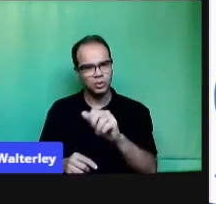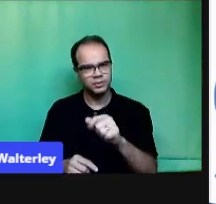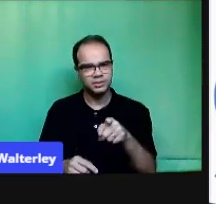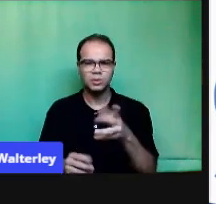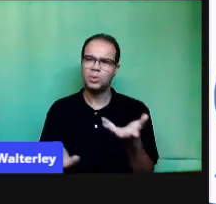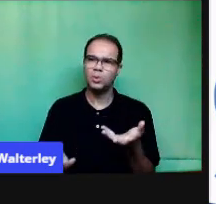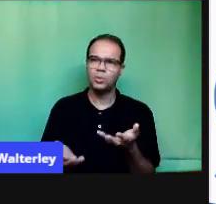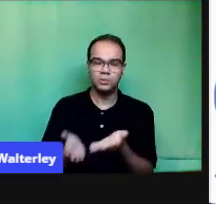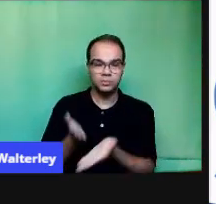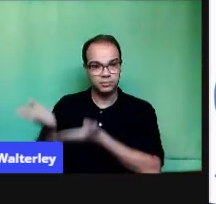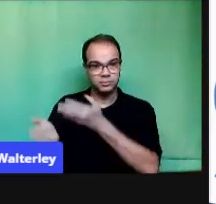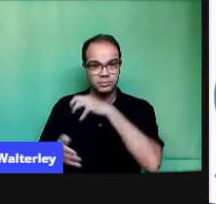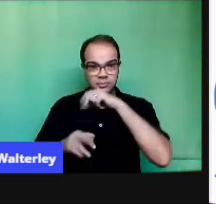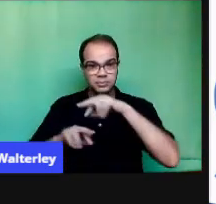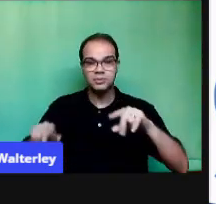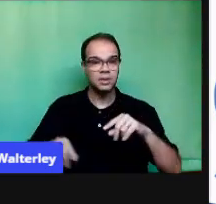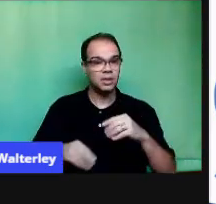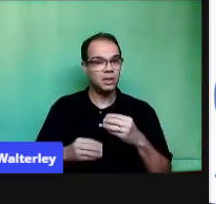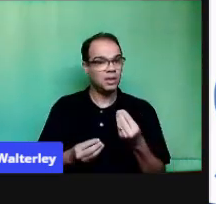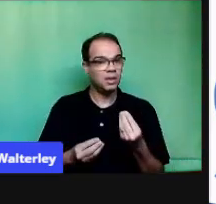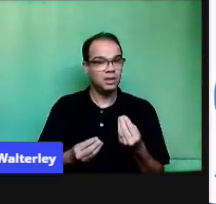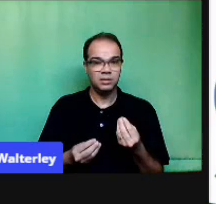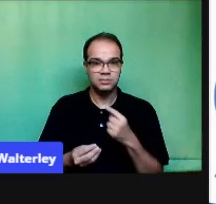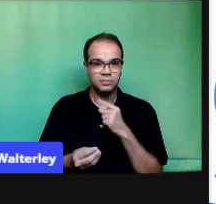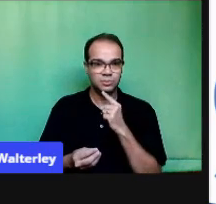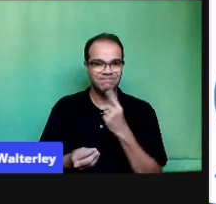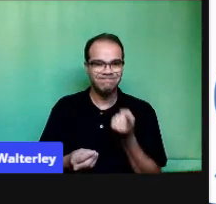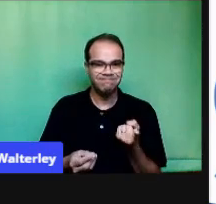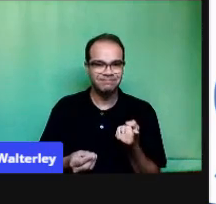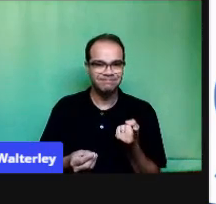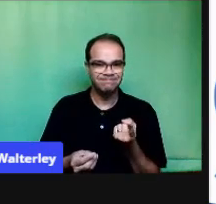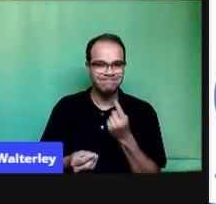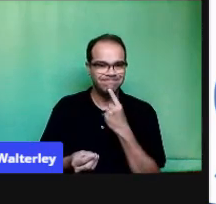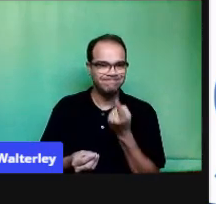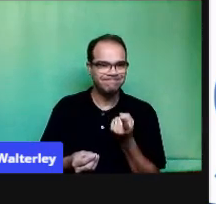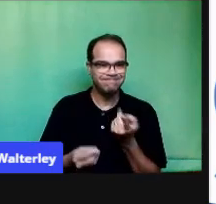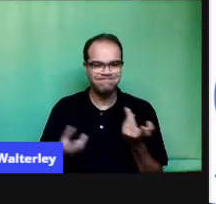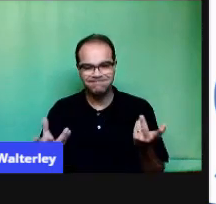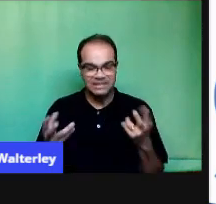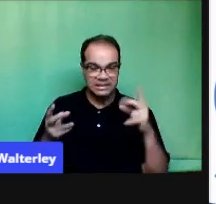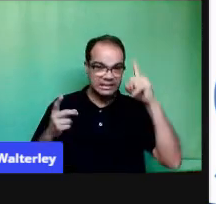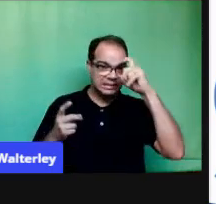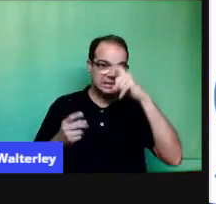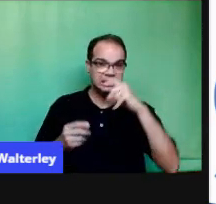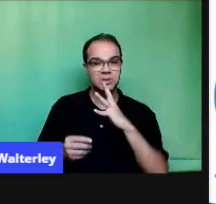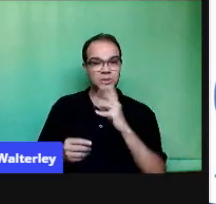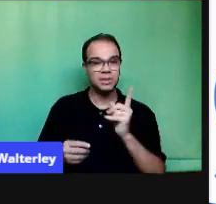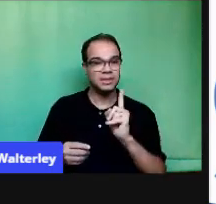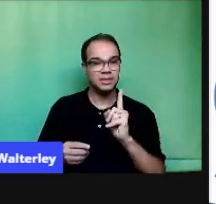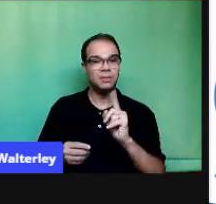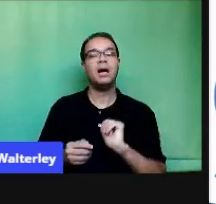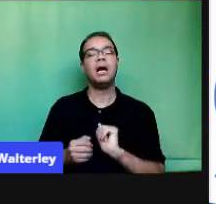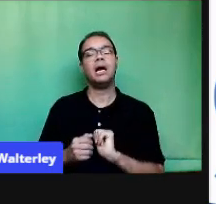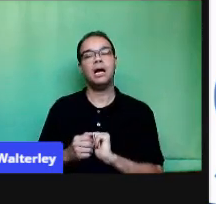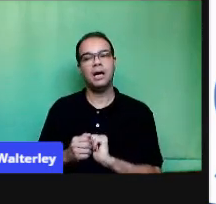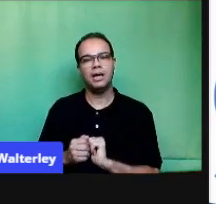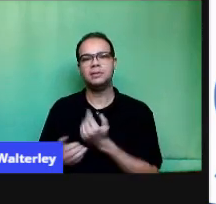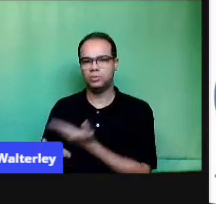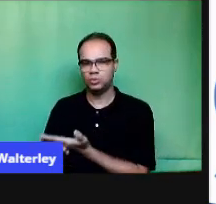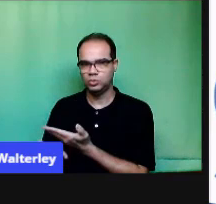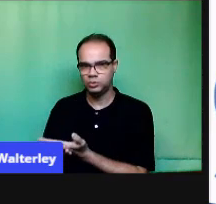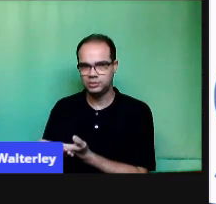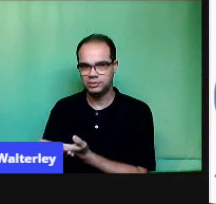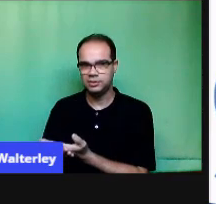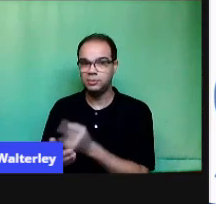Porque, ao final, o professor precisa ser capaz de demonstrar para os alunos quais foram os erros e quais foram os acertos, né, durante